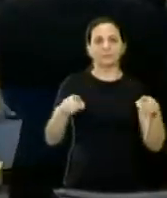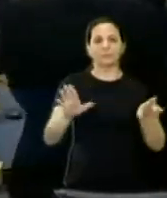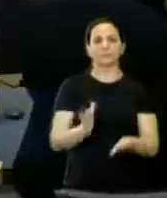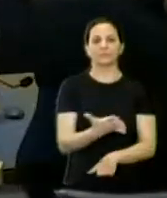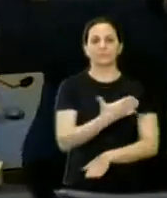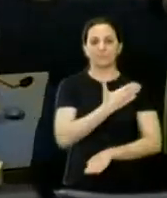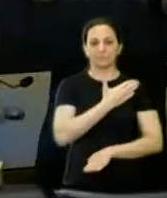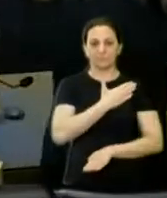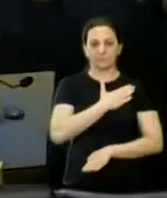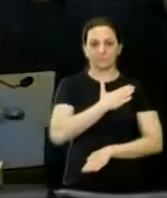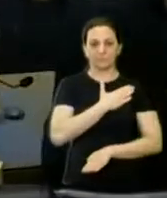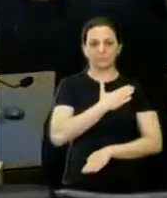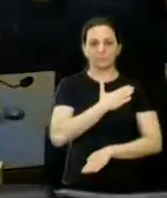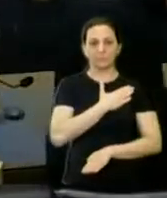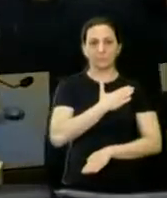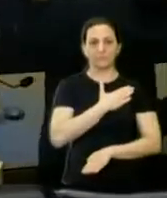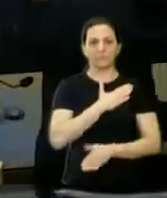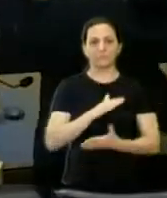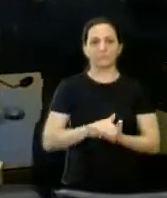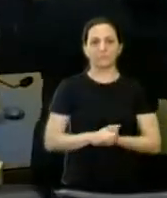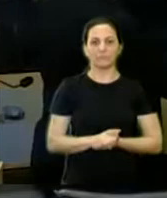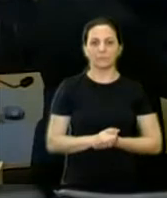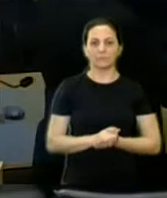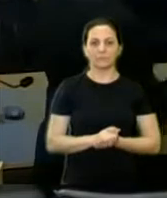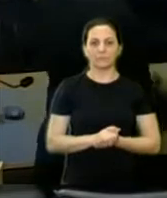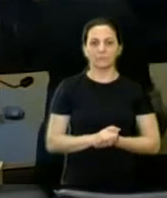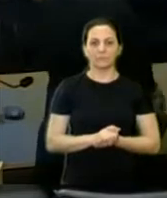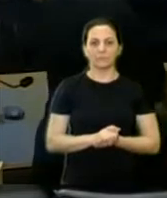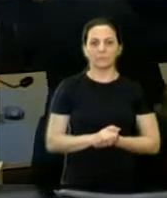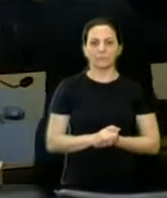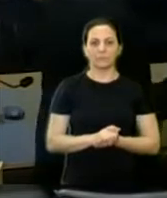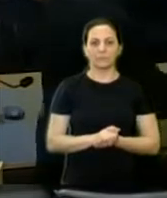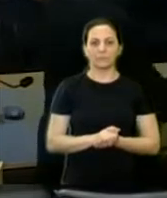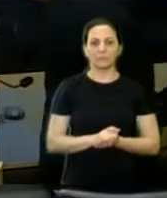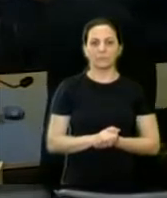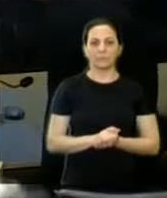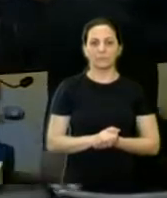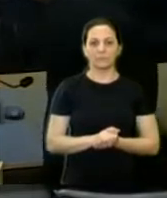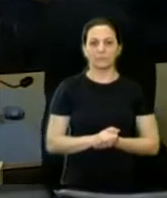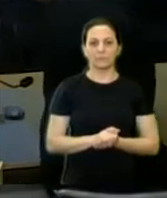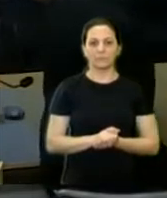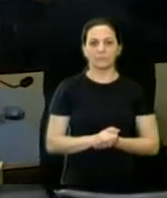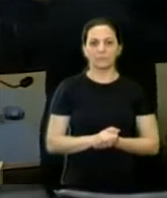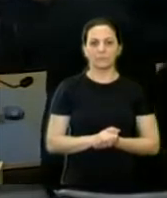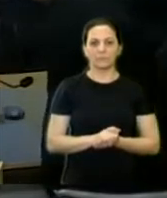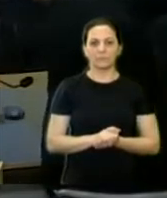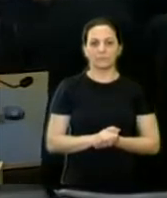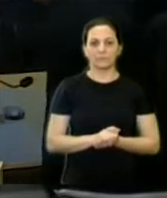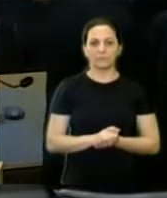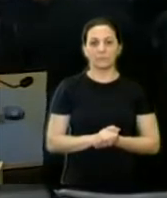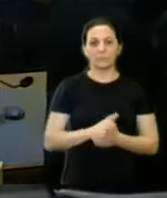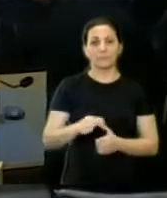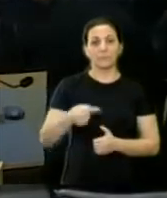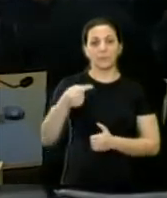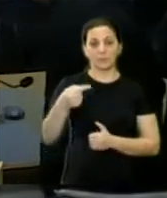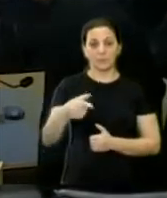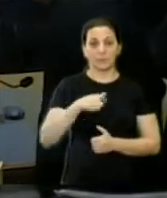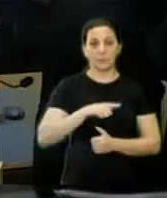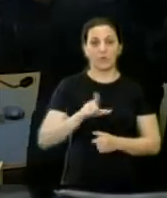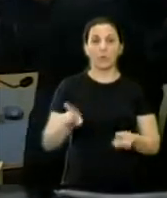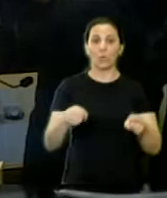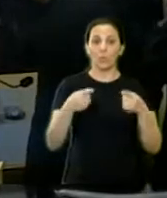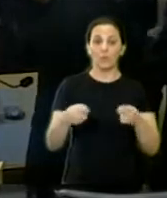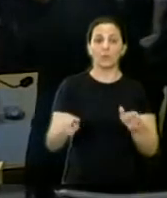Nacional Brasileiro, poema de Joaquim Osório Duque Estrada, música de Francisco Manuel da Silva. Na sequência, o Hino